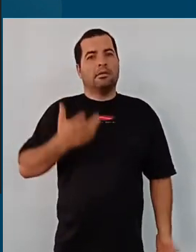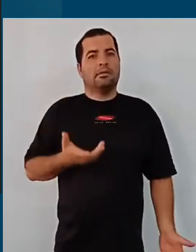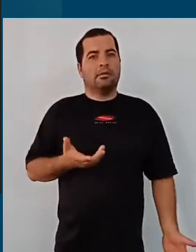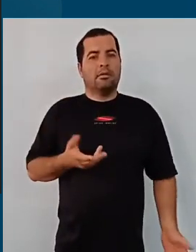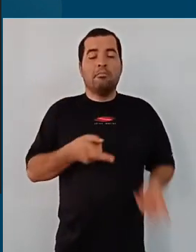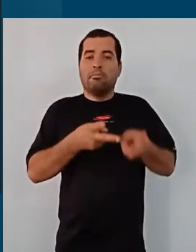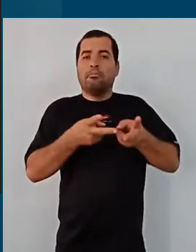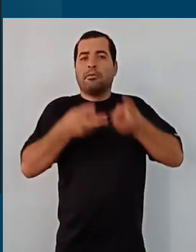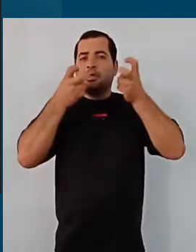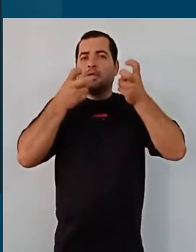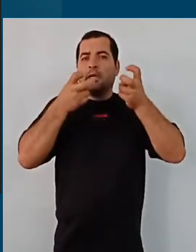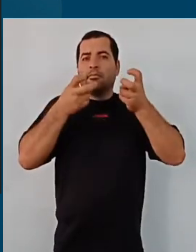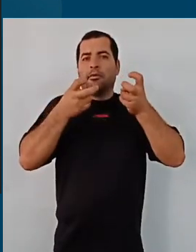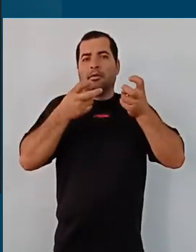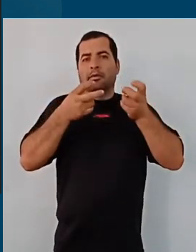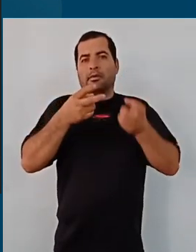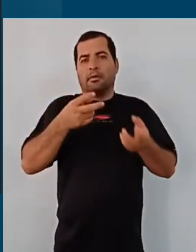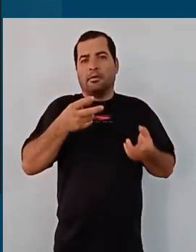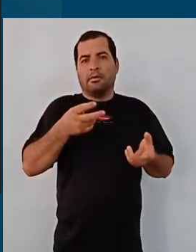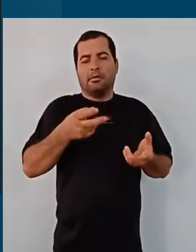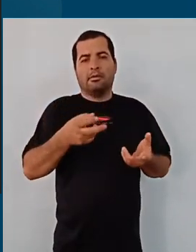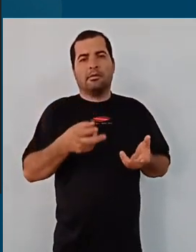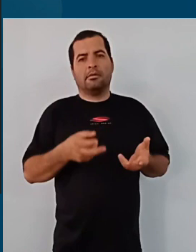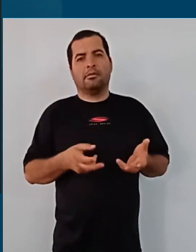para perceber o que é